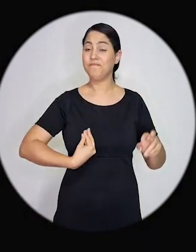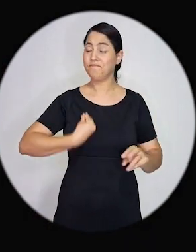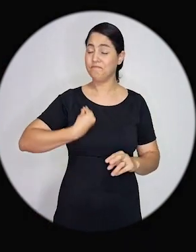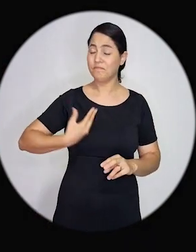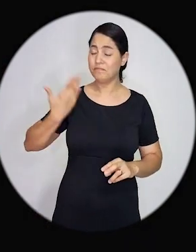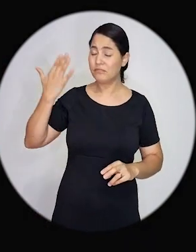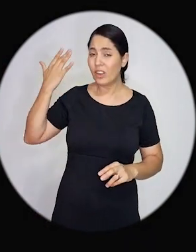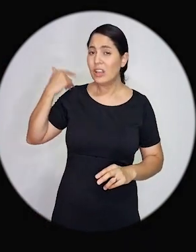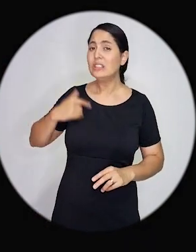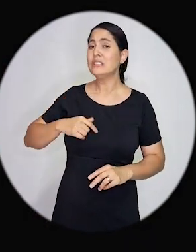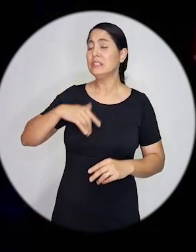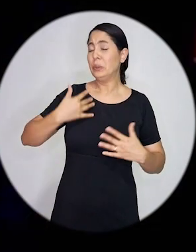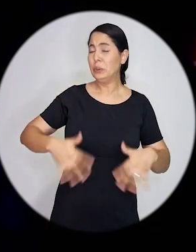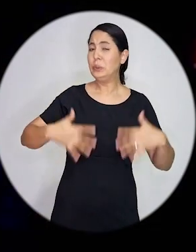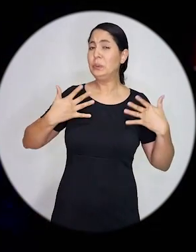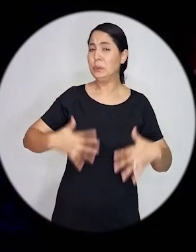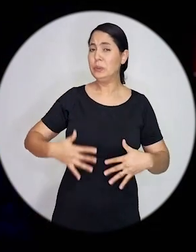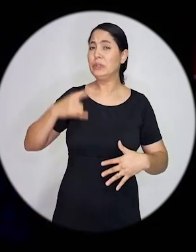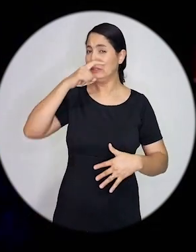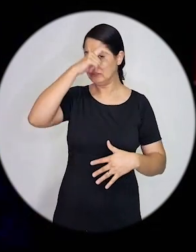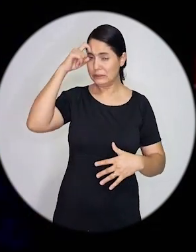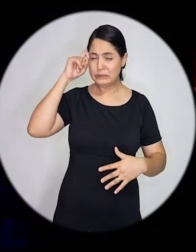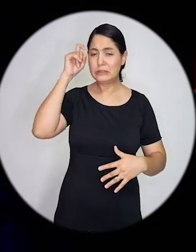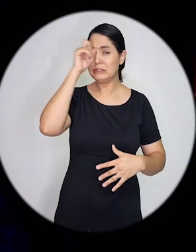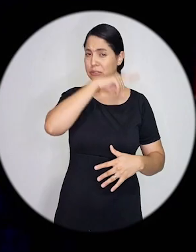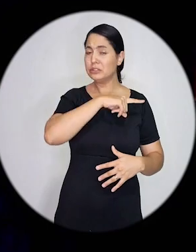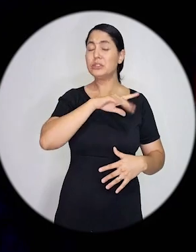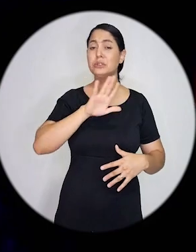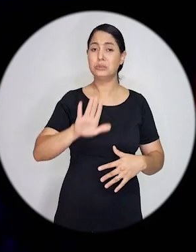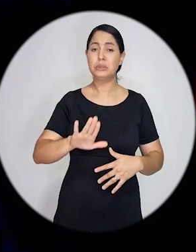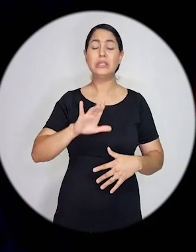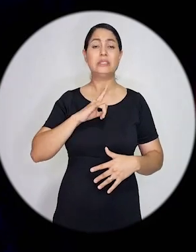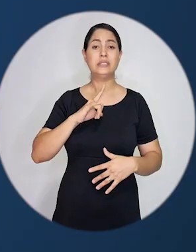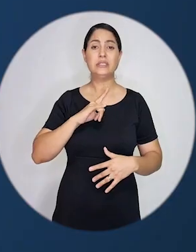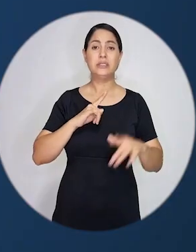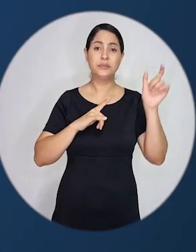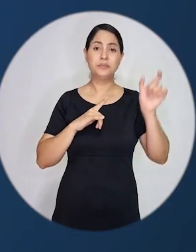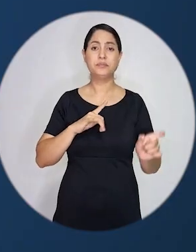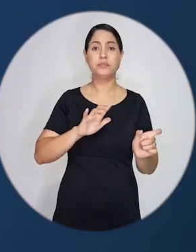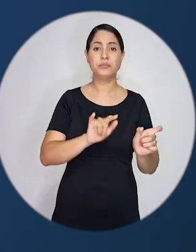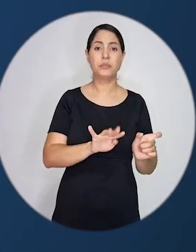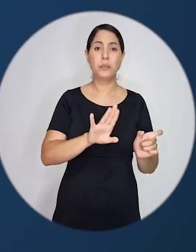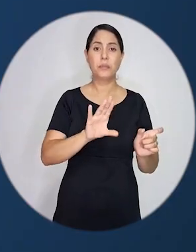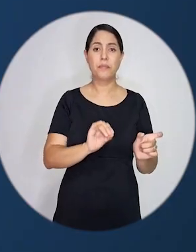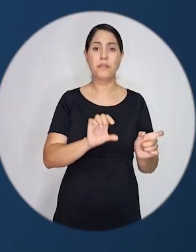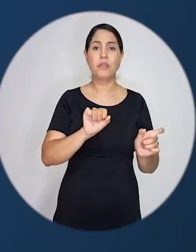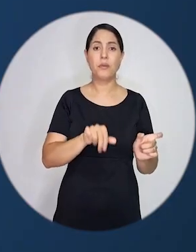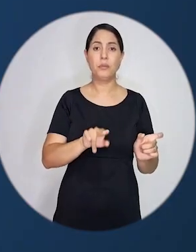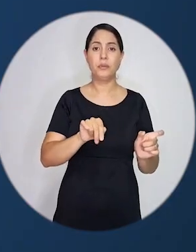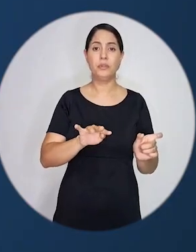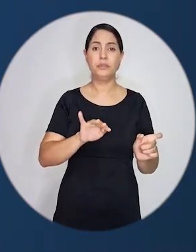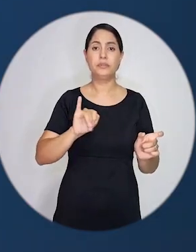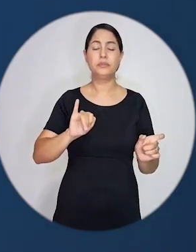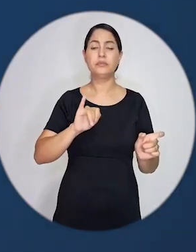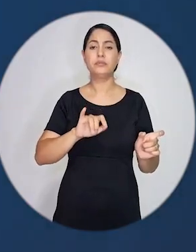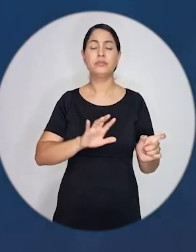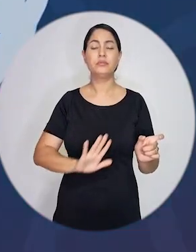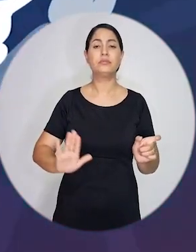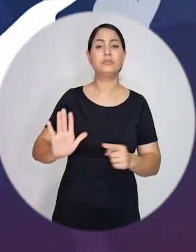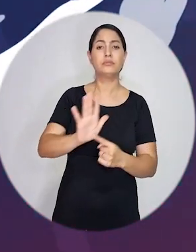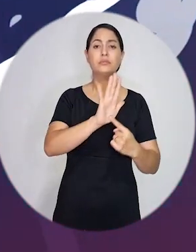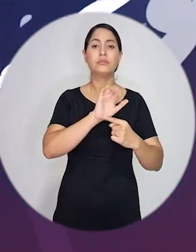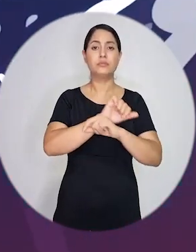teve uma infância dura, que veio de uma origem humilde. Dr. Alberto Simonetti representa